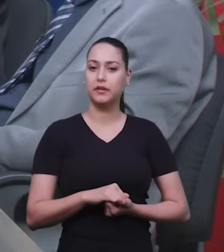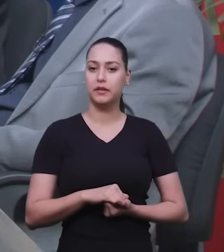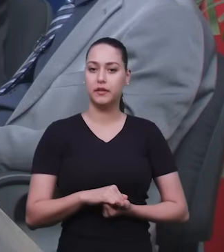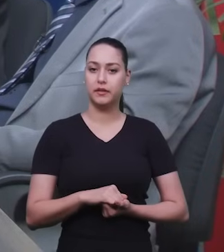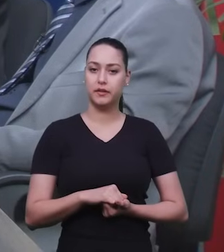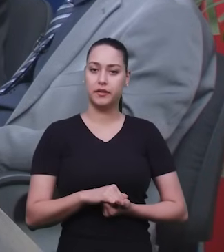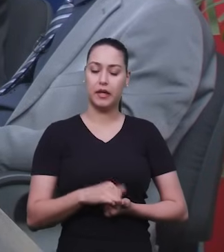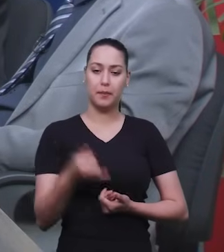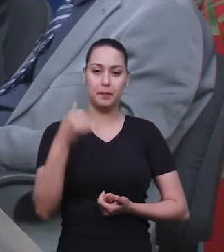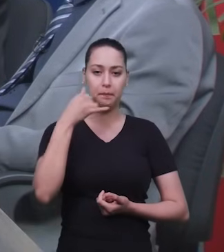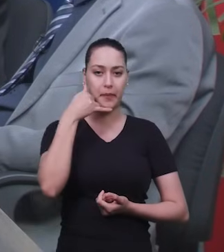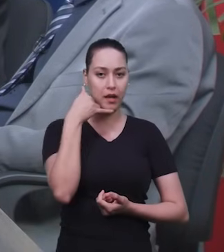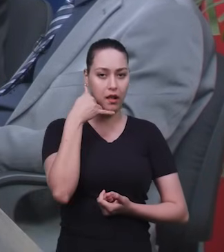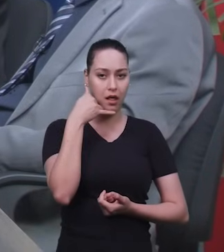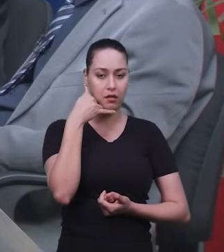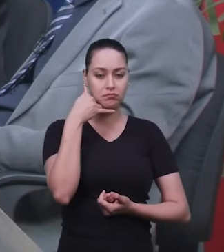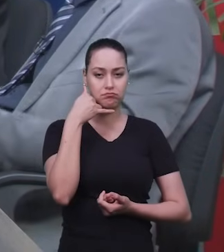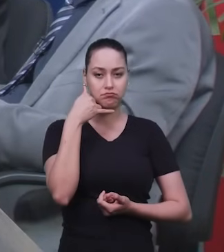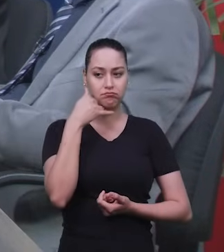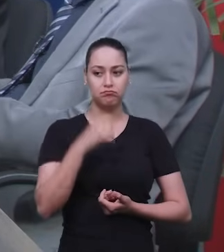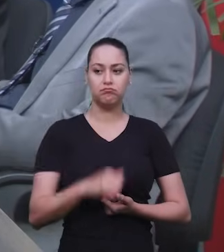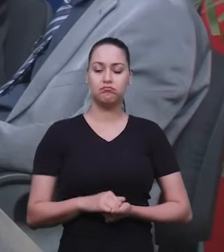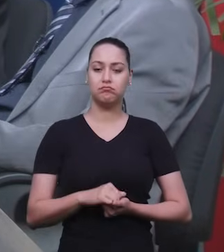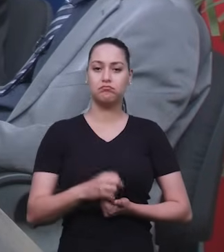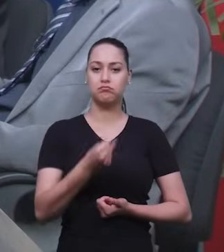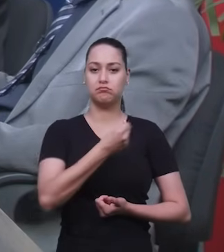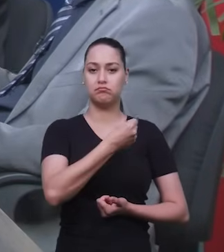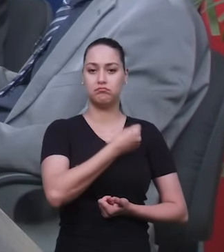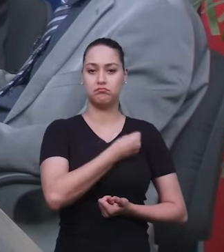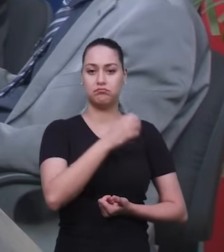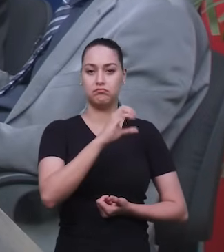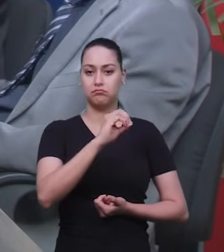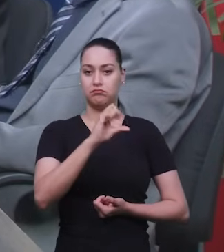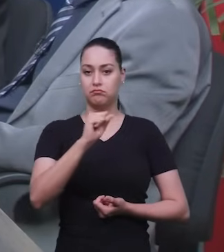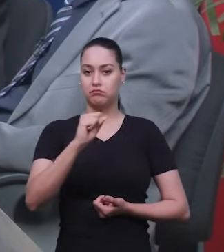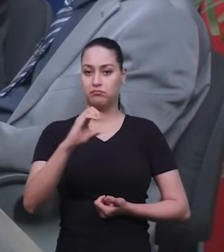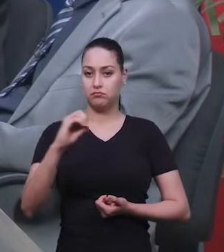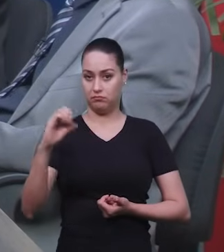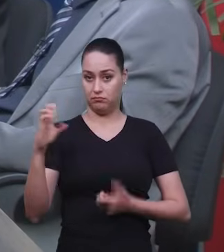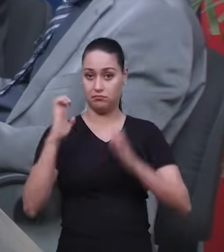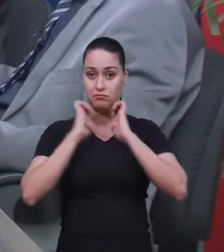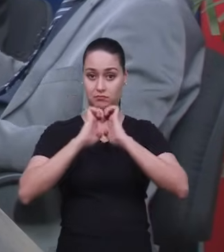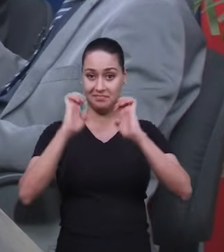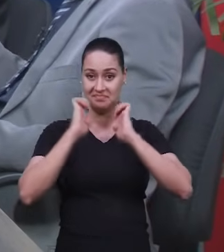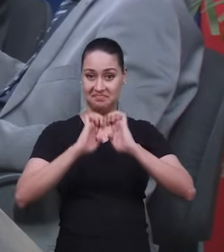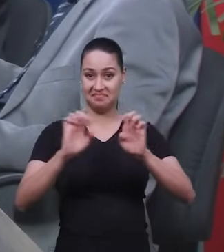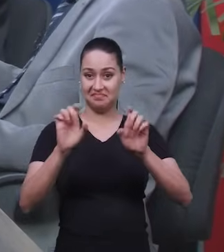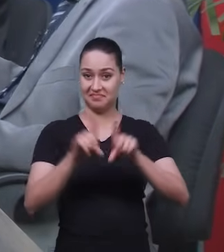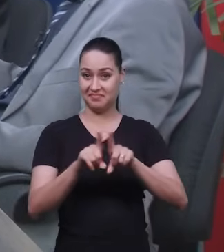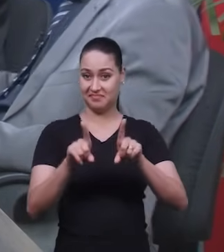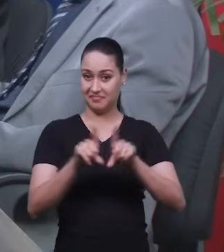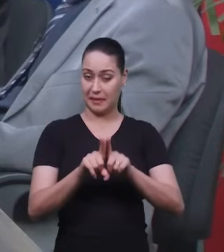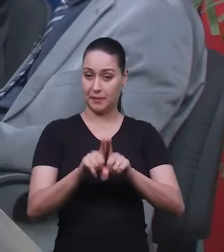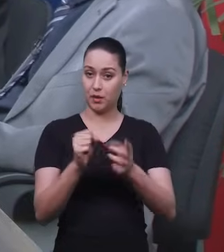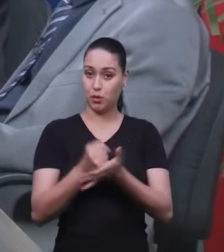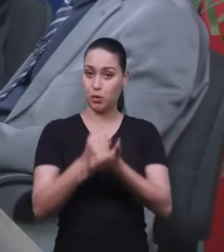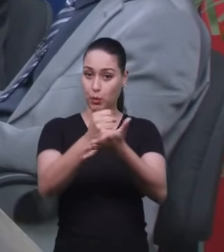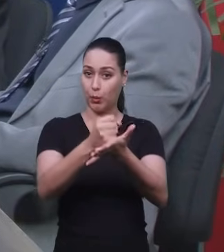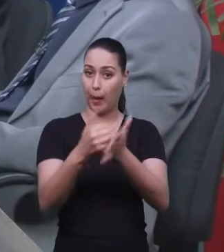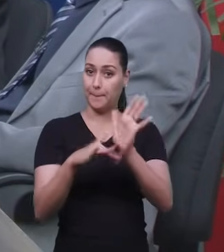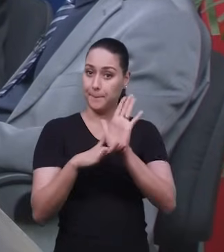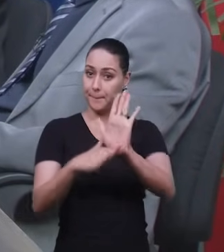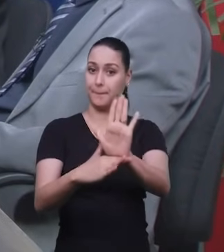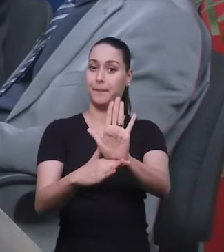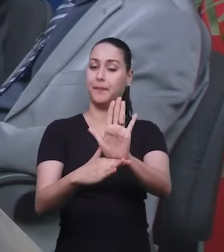Ele ligou e o 0800 ele serve como evangelização, serve como socorro muitas vezes,